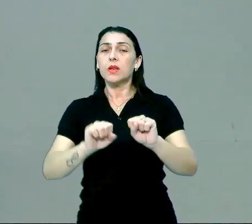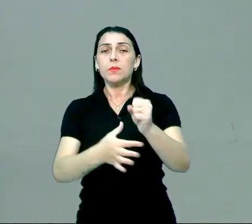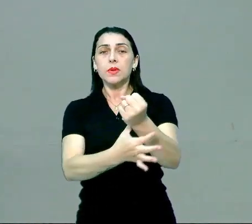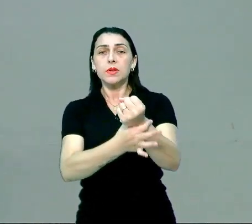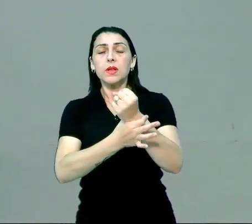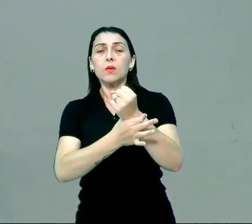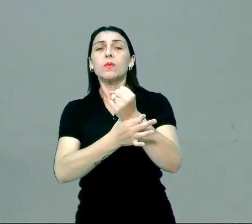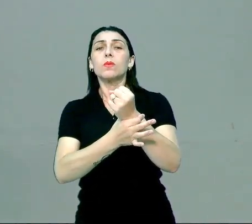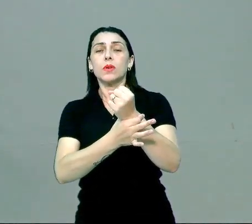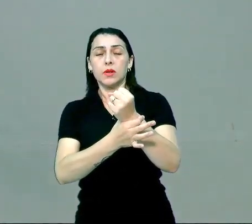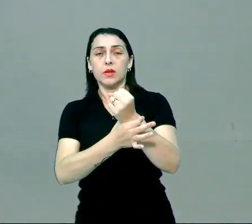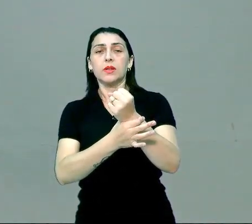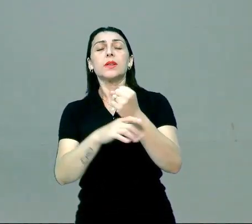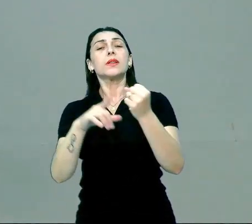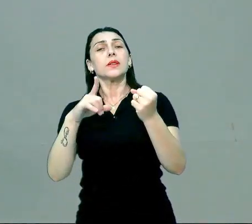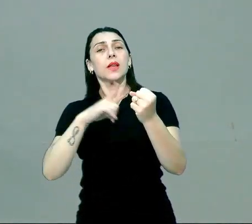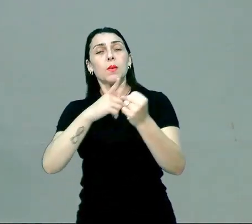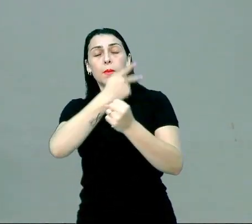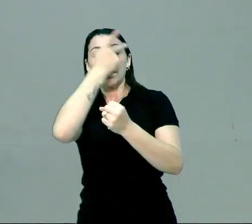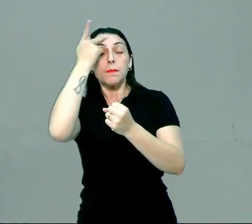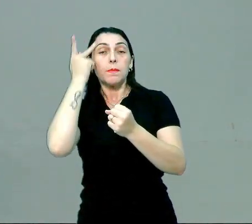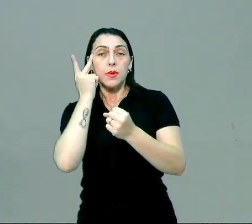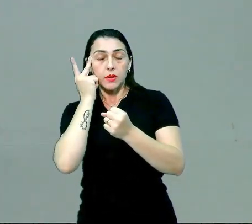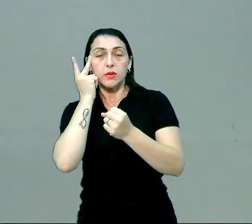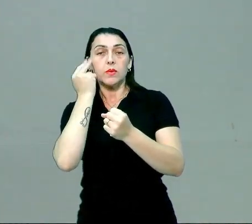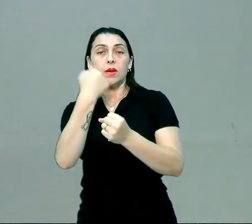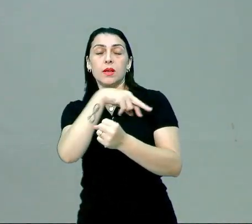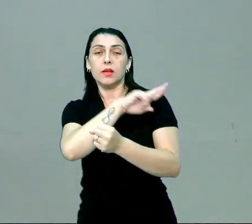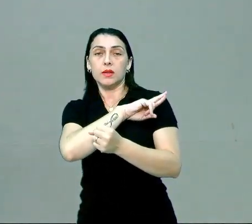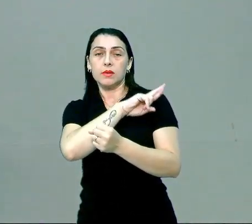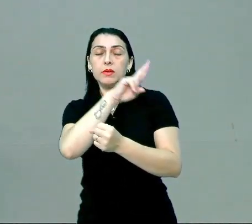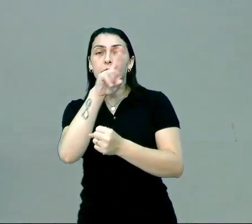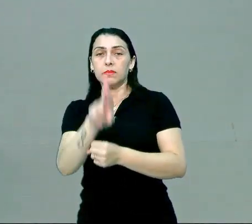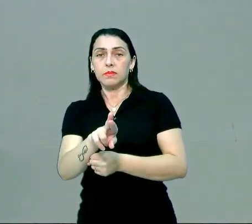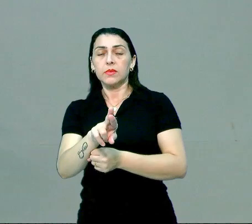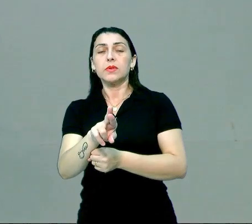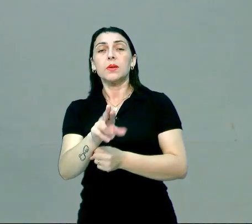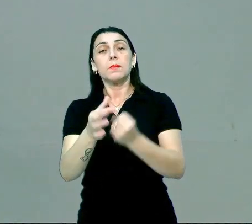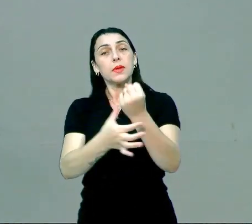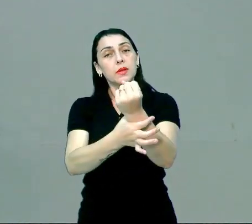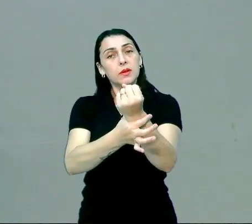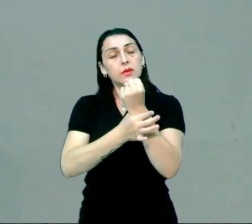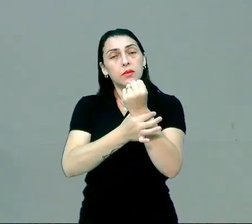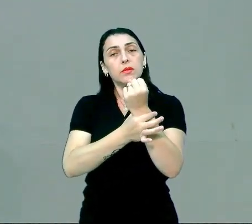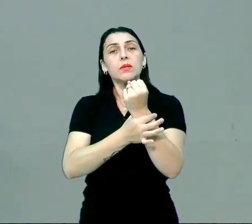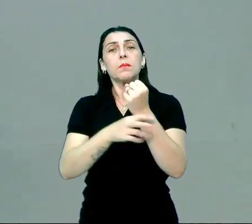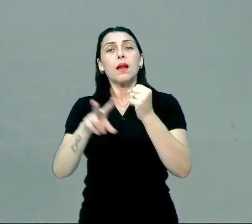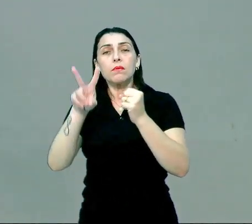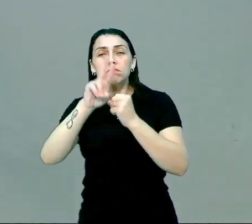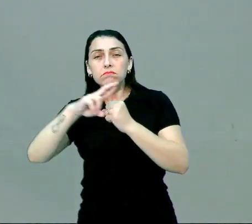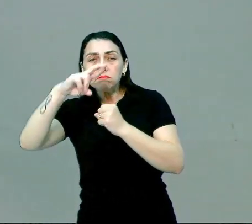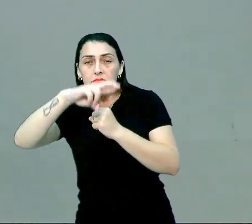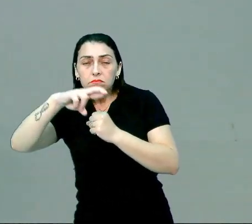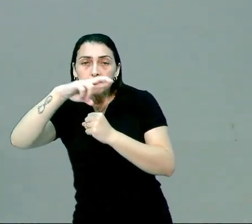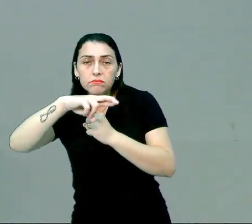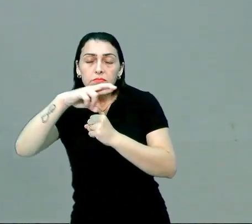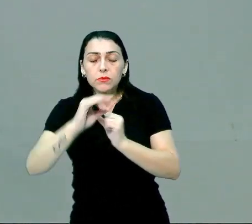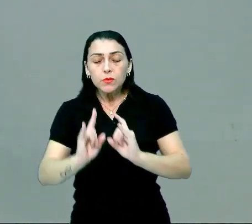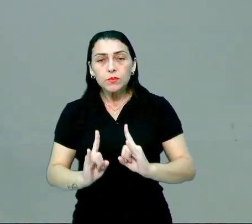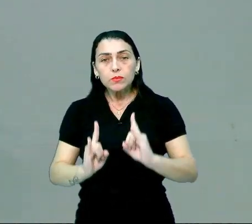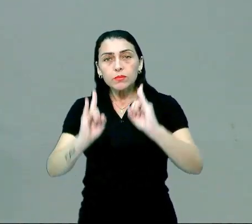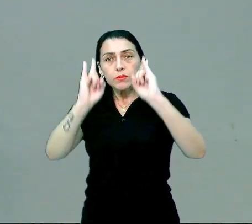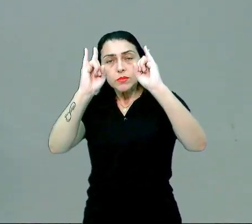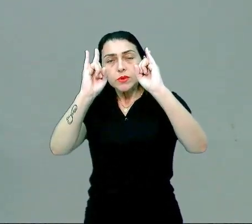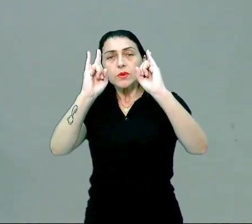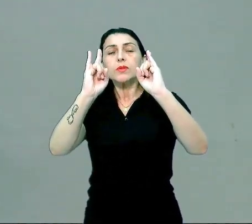segurança instalado, existe uma pessoa ali responsável pela segurança, pela vigilância daquele